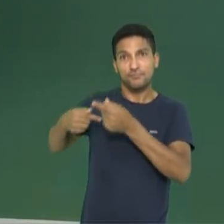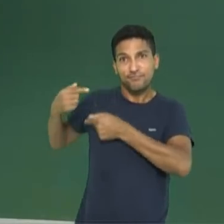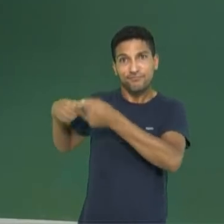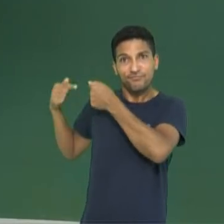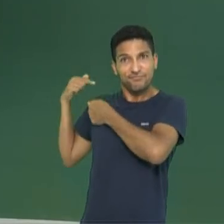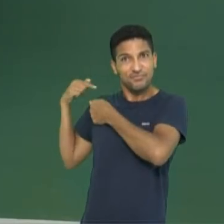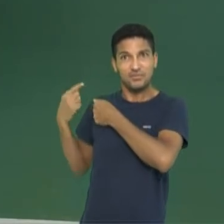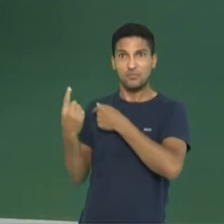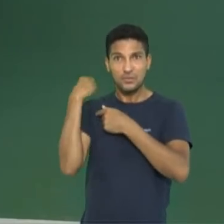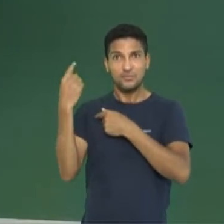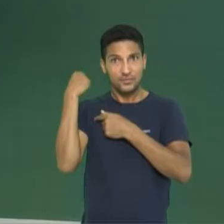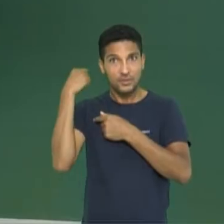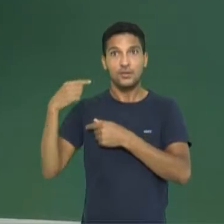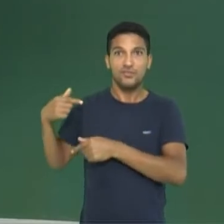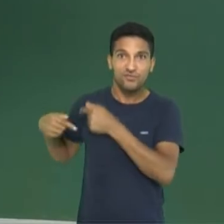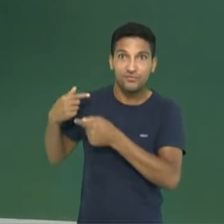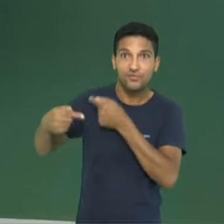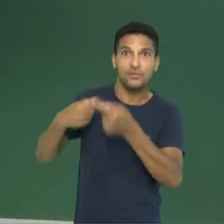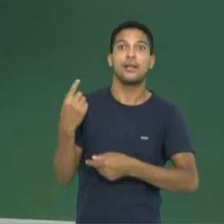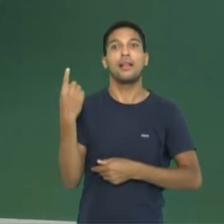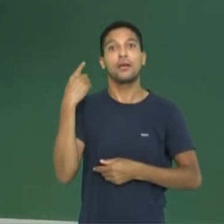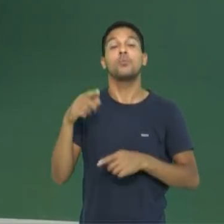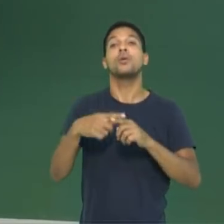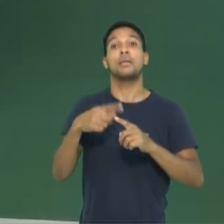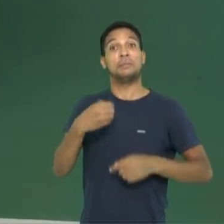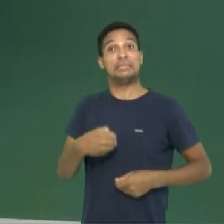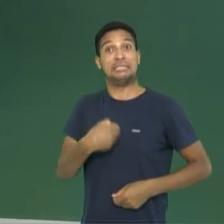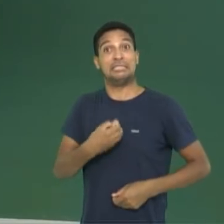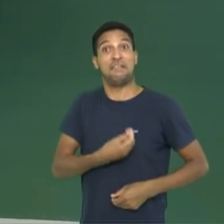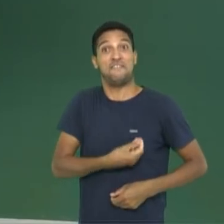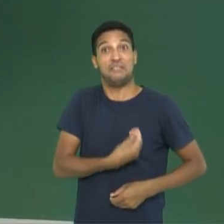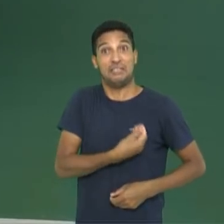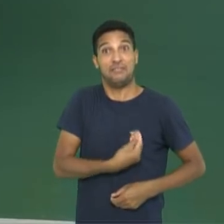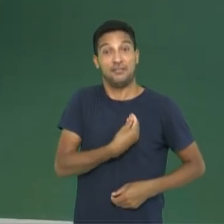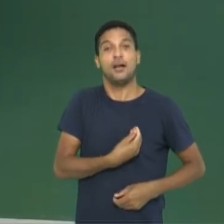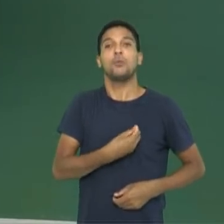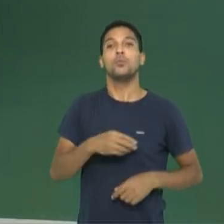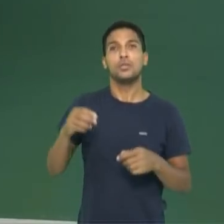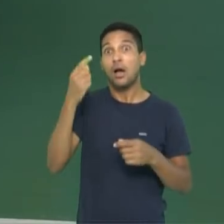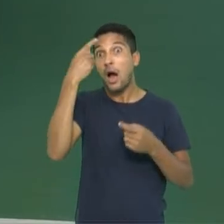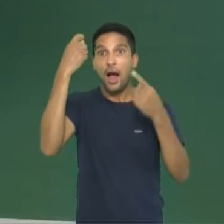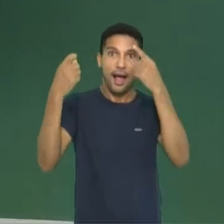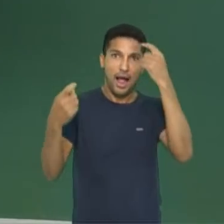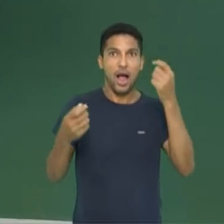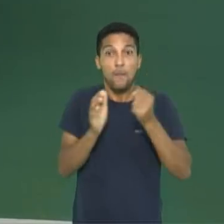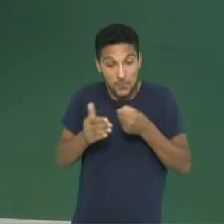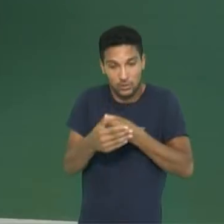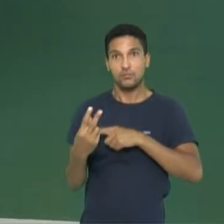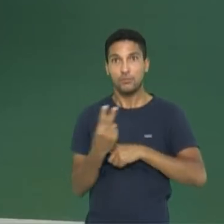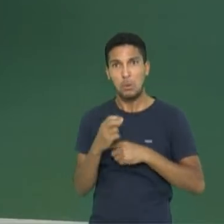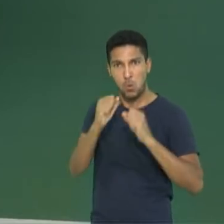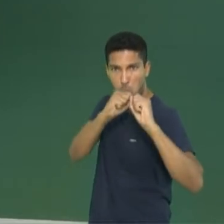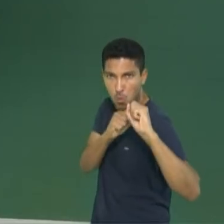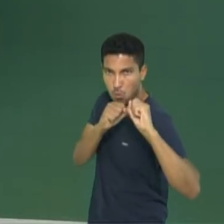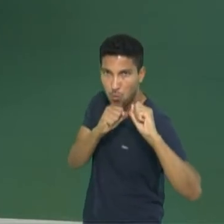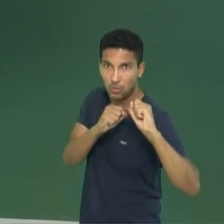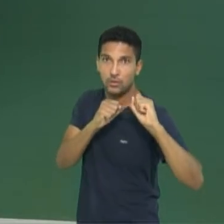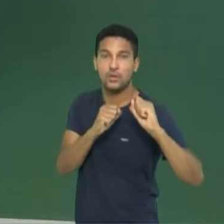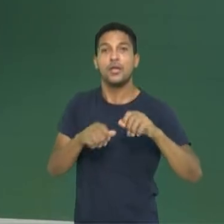luta entre aqueles movimentos que nós chamamos necessários para a sobrevivência dos